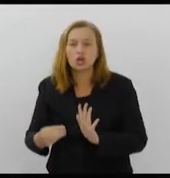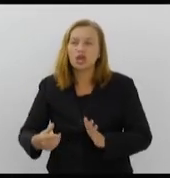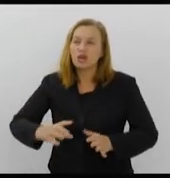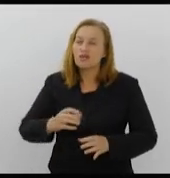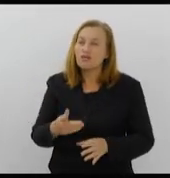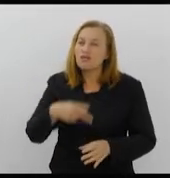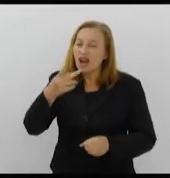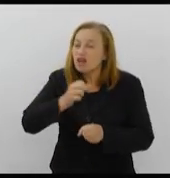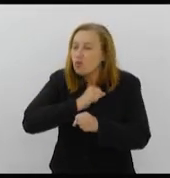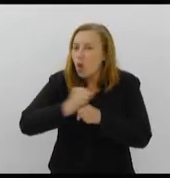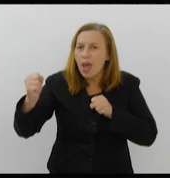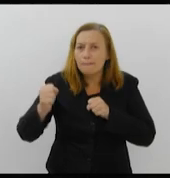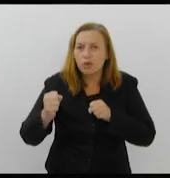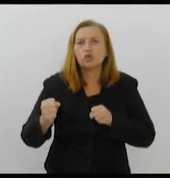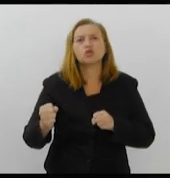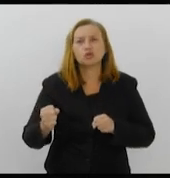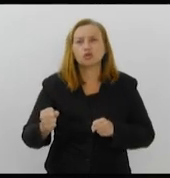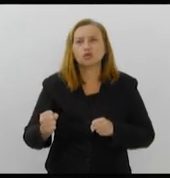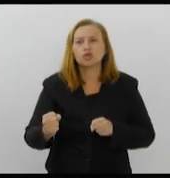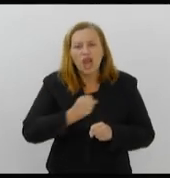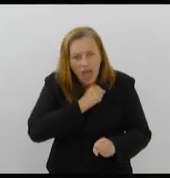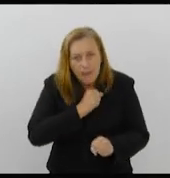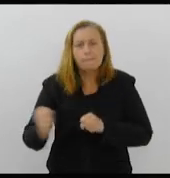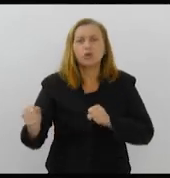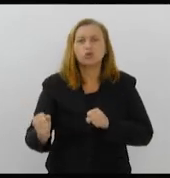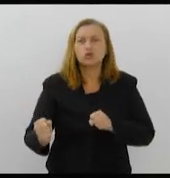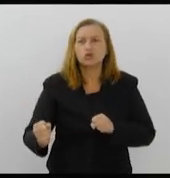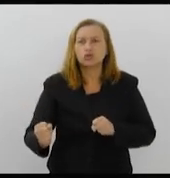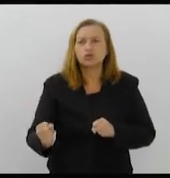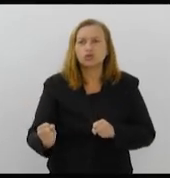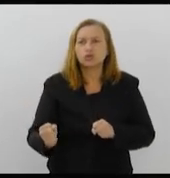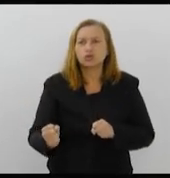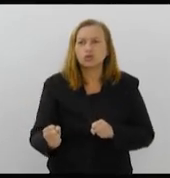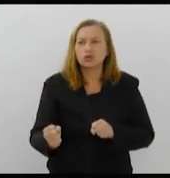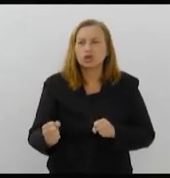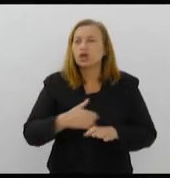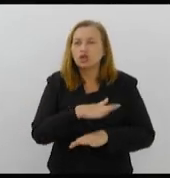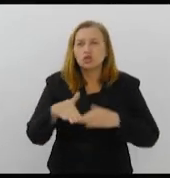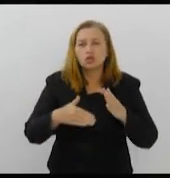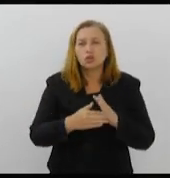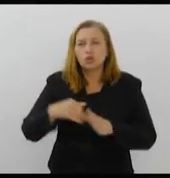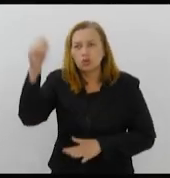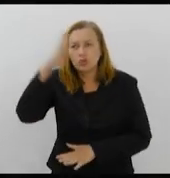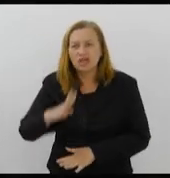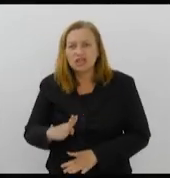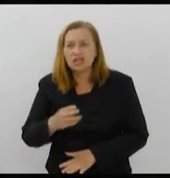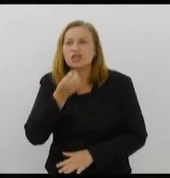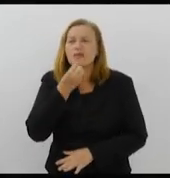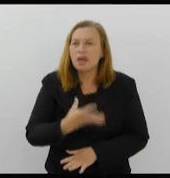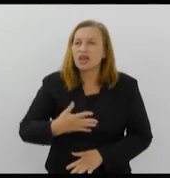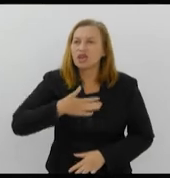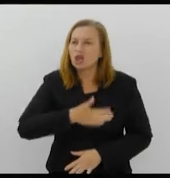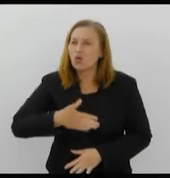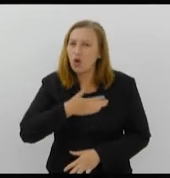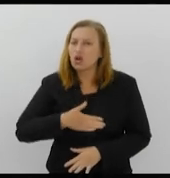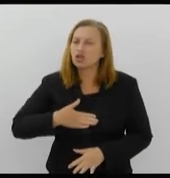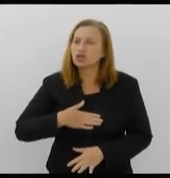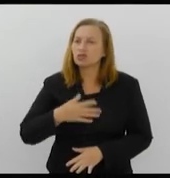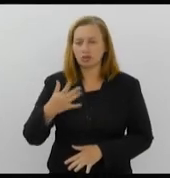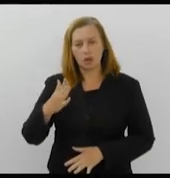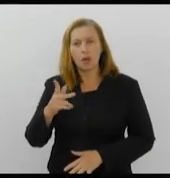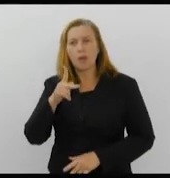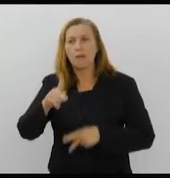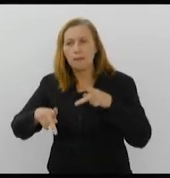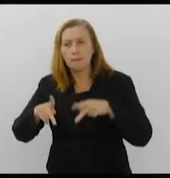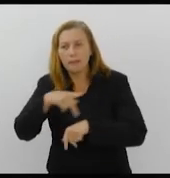meu repúdio, e o repúdio, acima de tudo, de todo brasileiro de bem, que gosta da sua pátria, que tem no